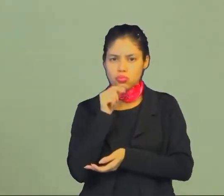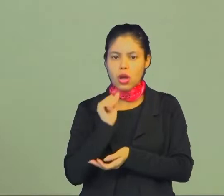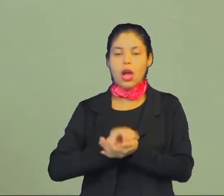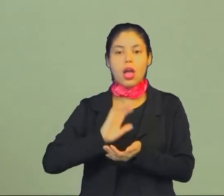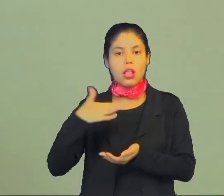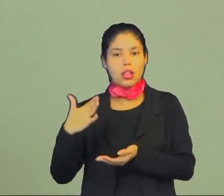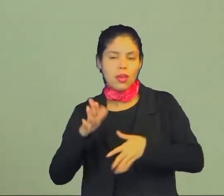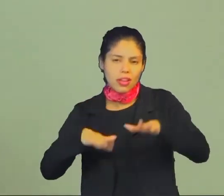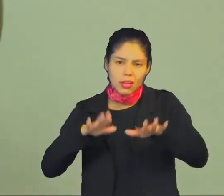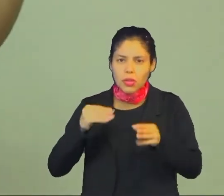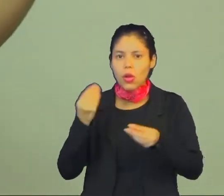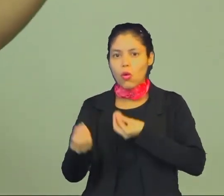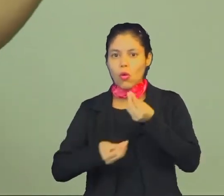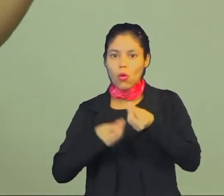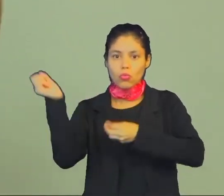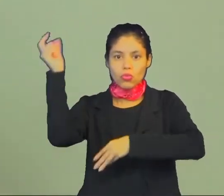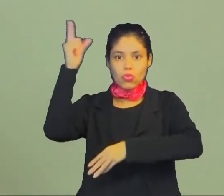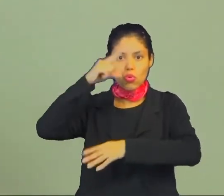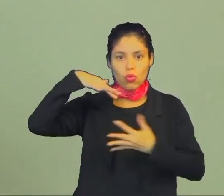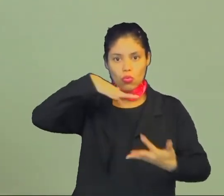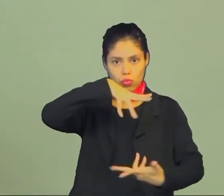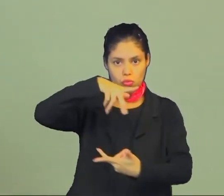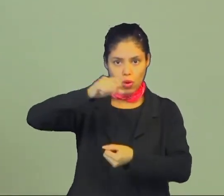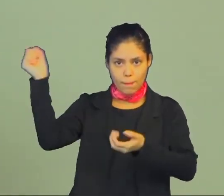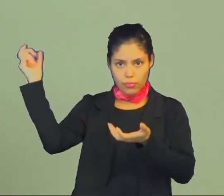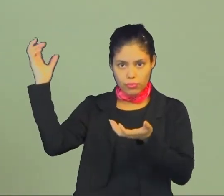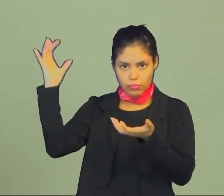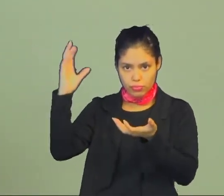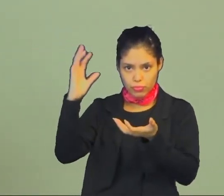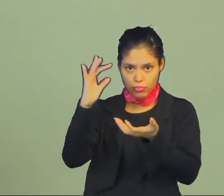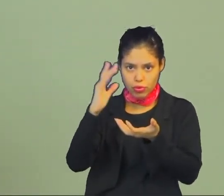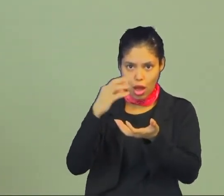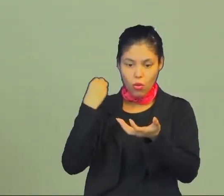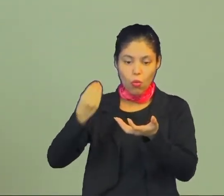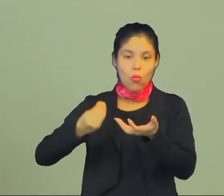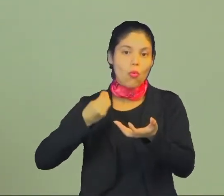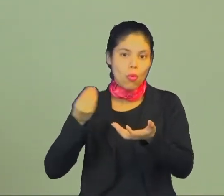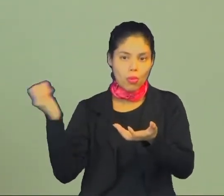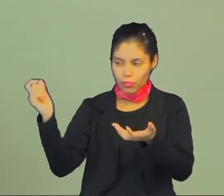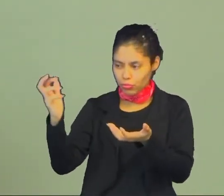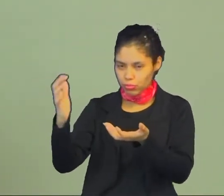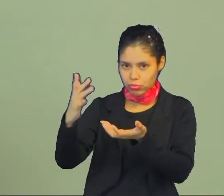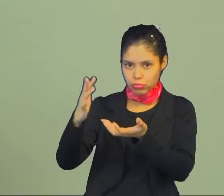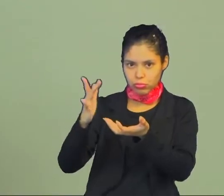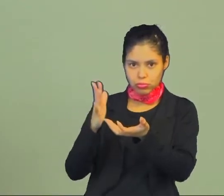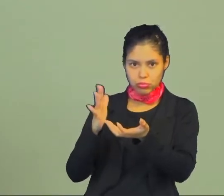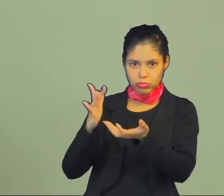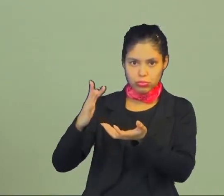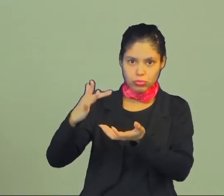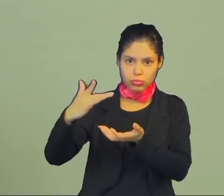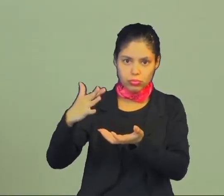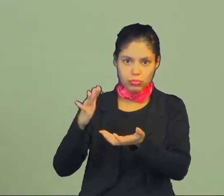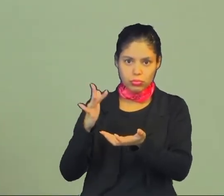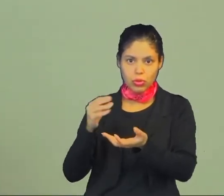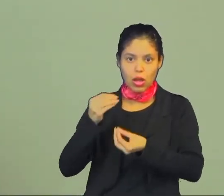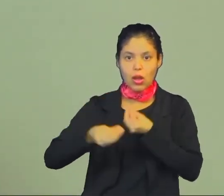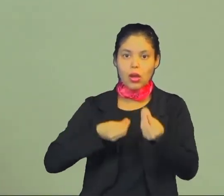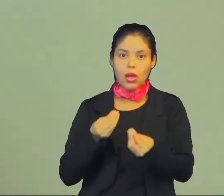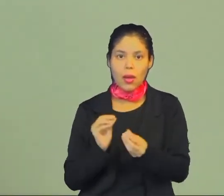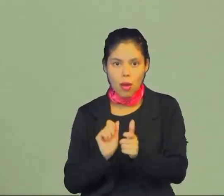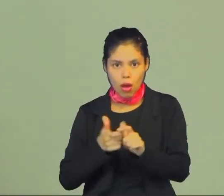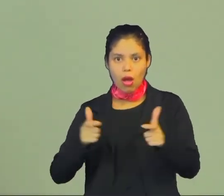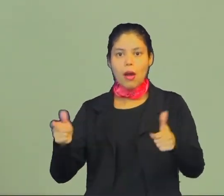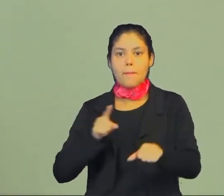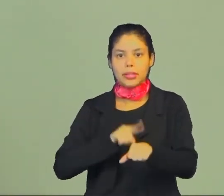raios solares eles atingem a terra né então nessa incidência e esse movimento de translação da terra vai ter uma hora em que o sol ele vai